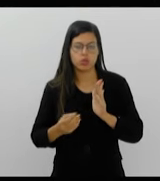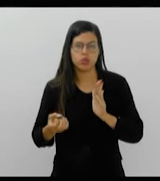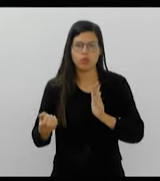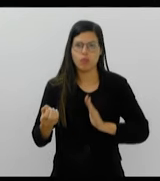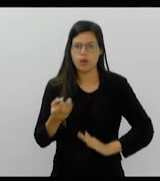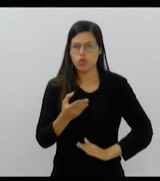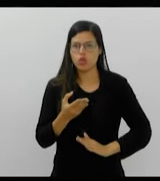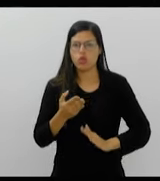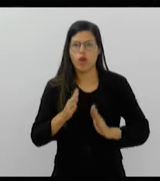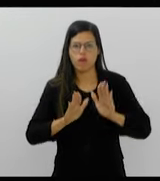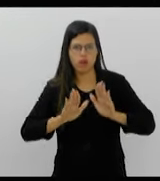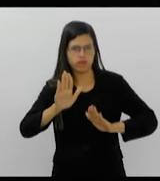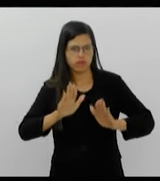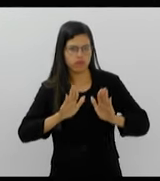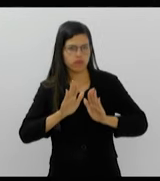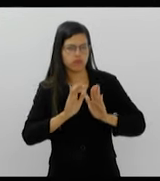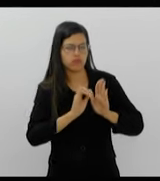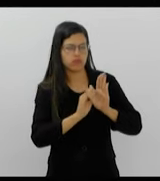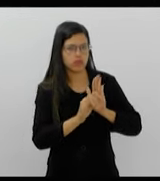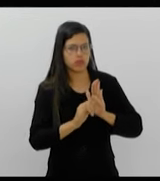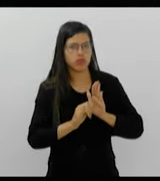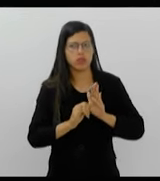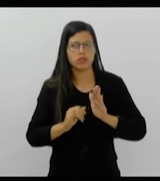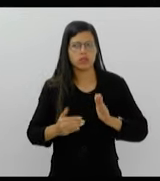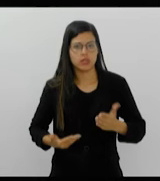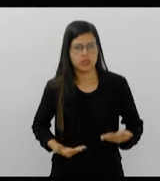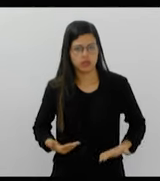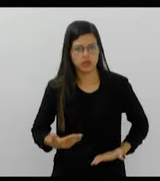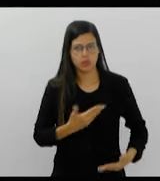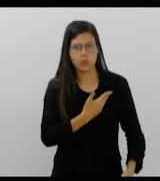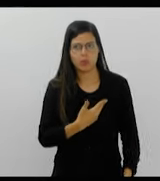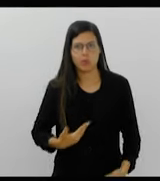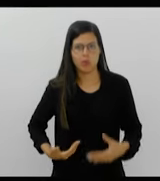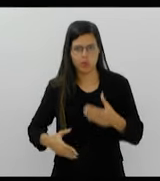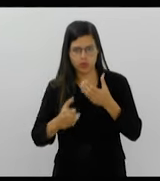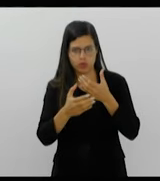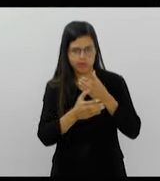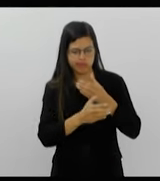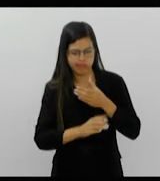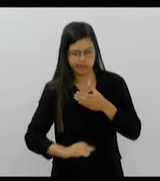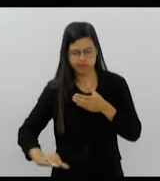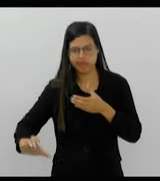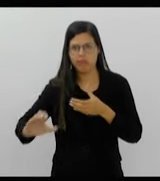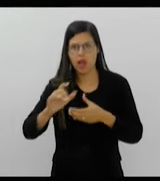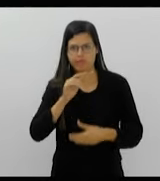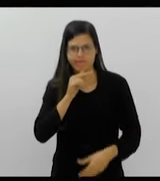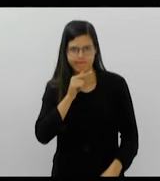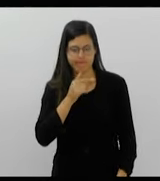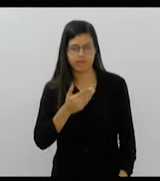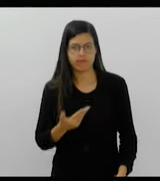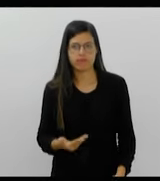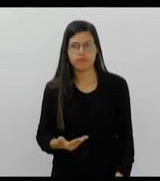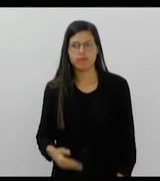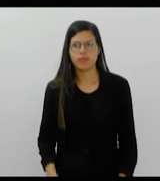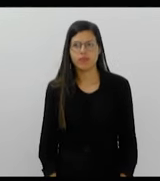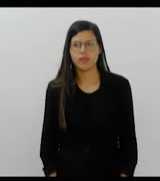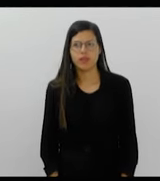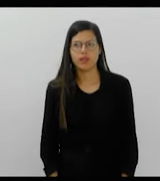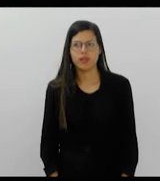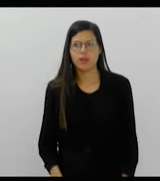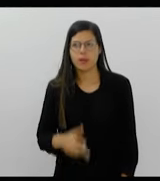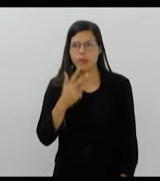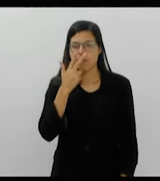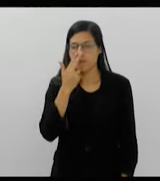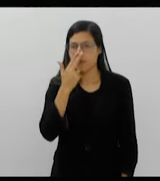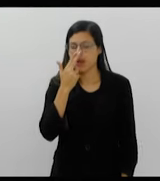concessão dos serviços públicos do gás canalizado. A última joia da coroa do